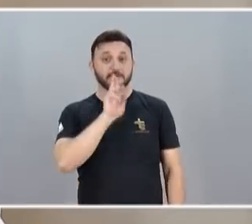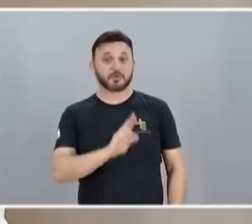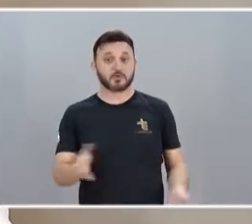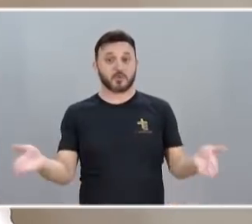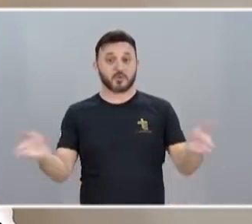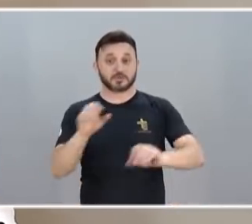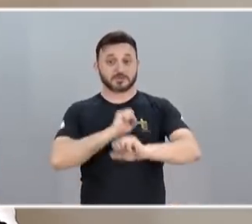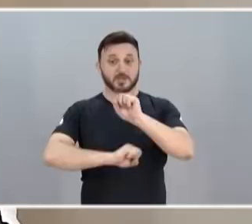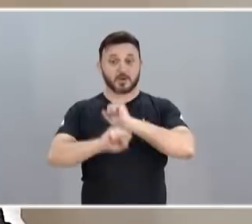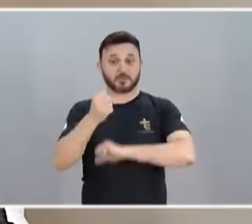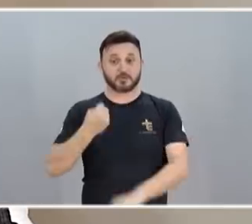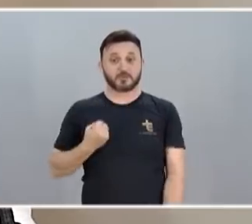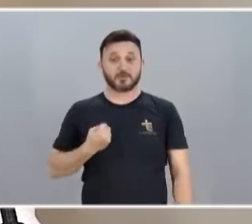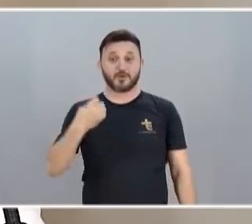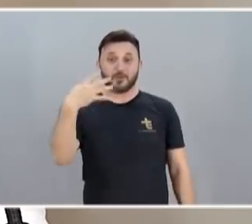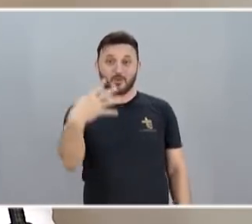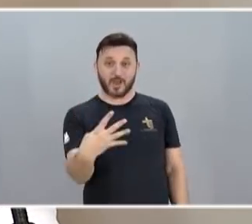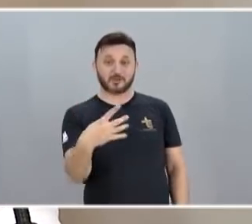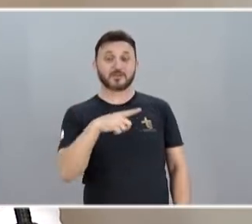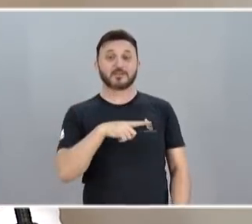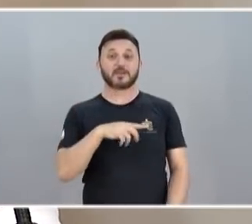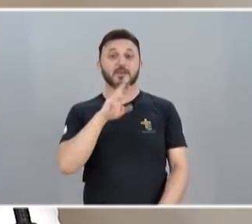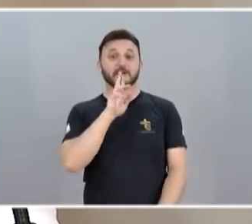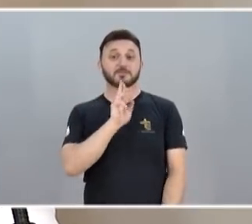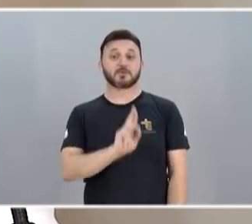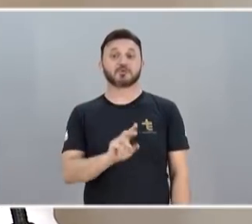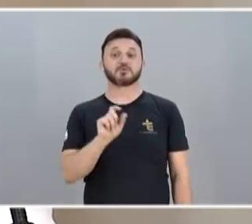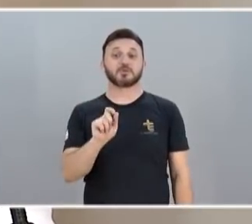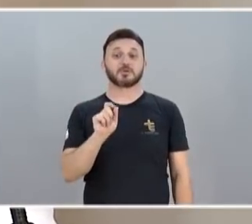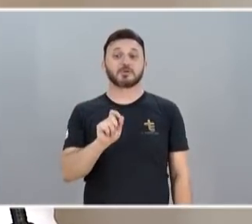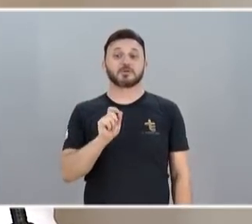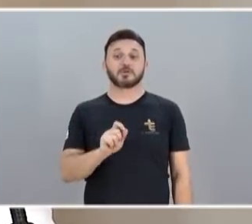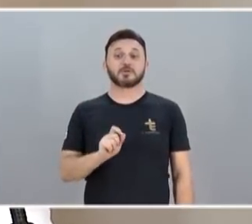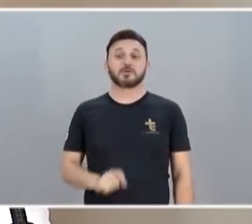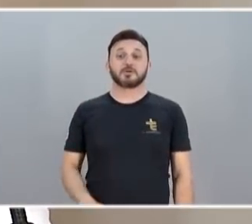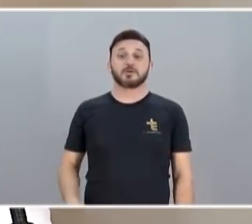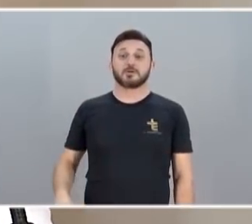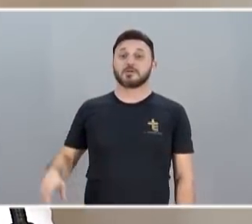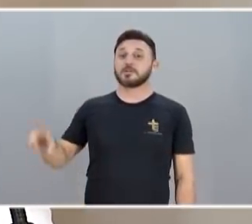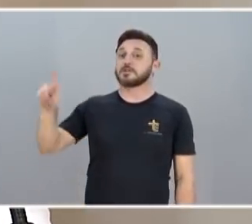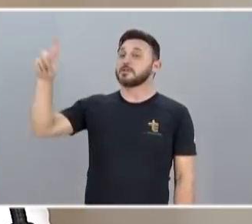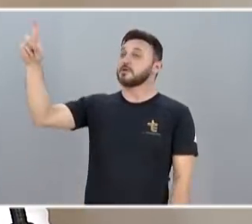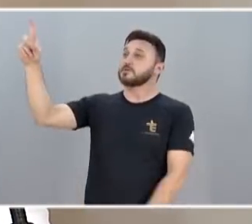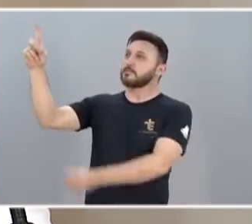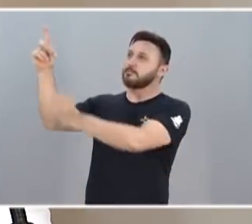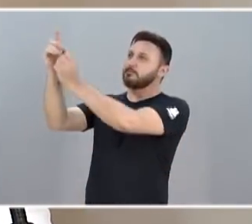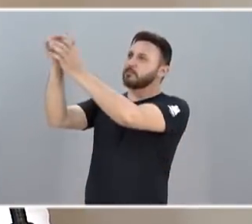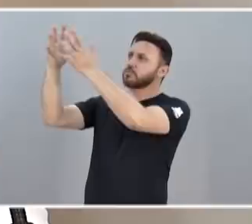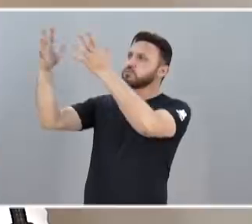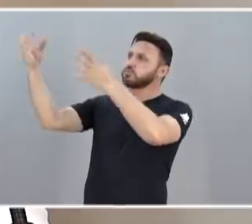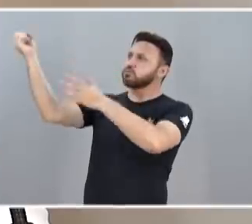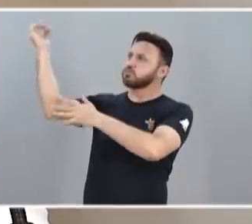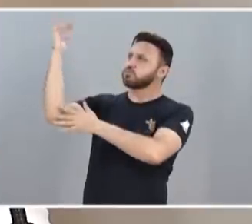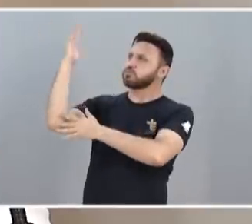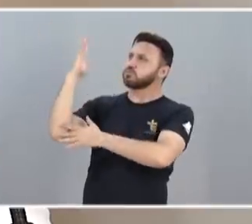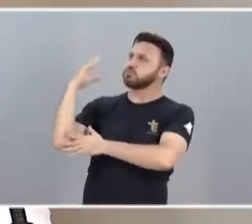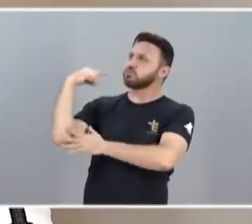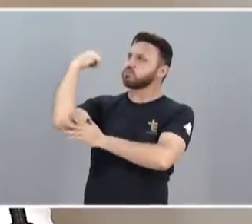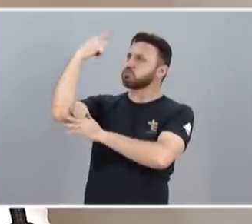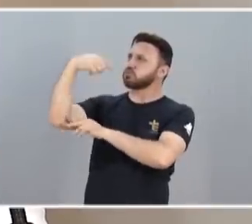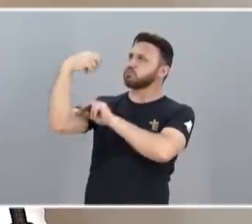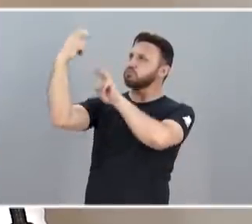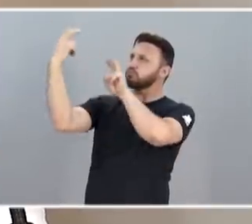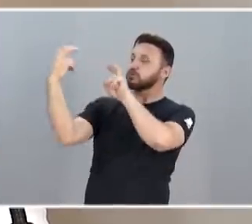de hoje é o Salmo 4, que tem por antífona: Sobre nós fazei brilhar o esplendor de vossa